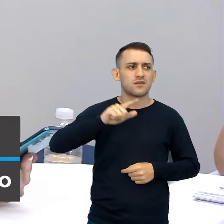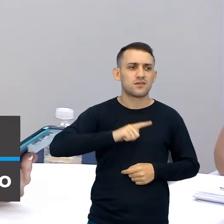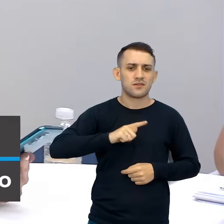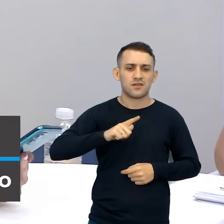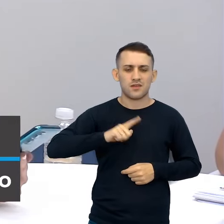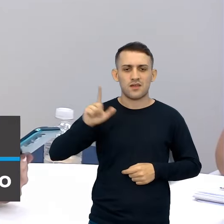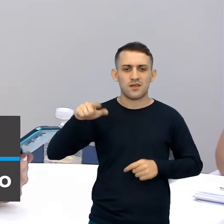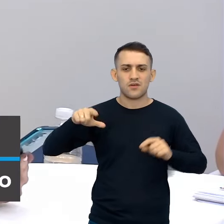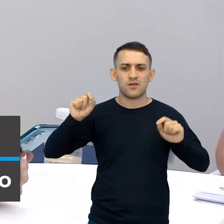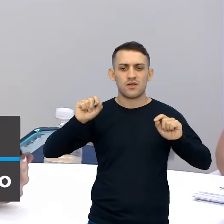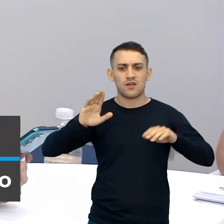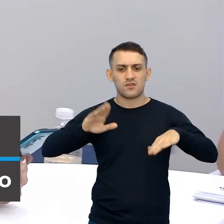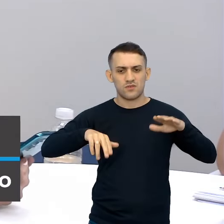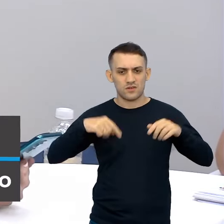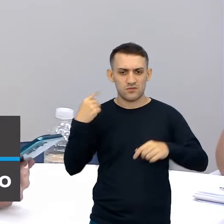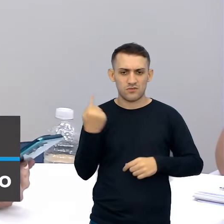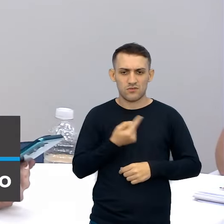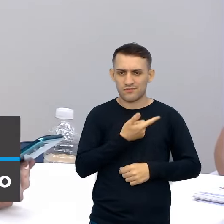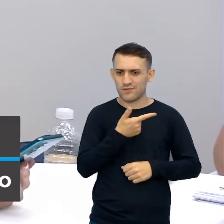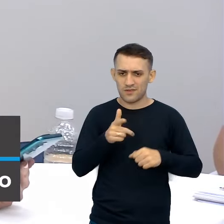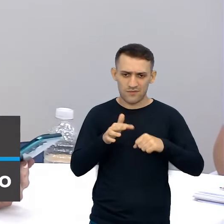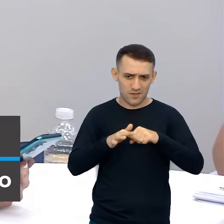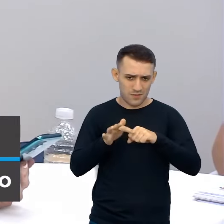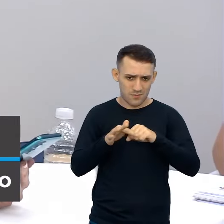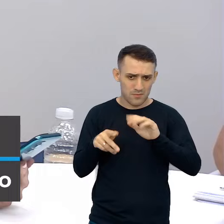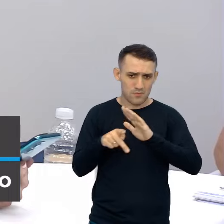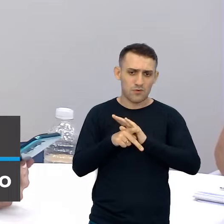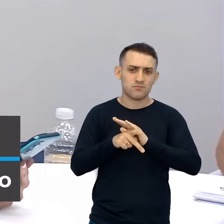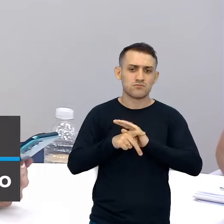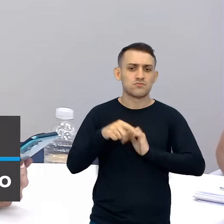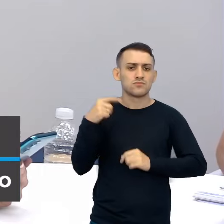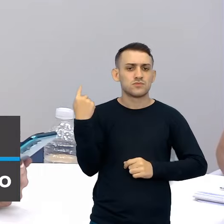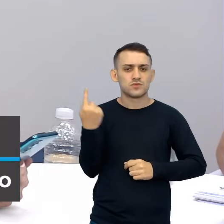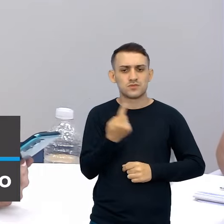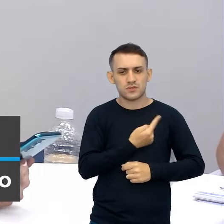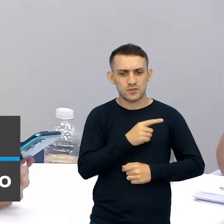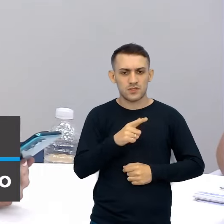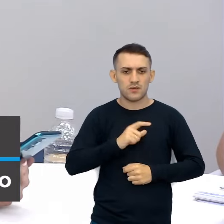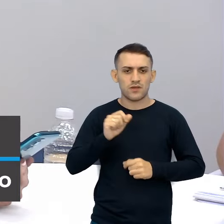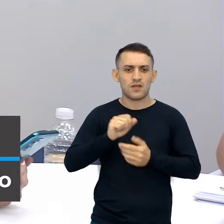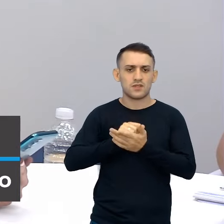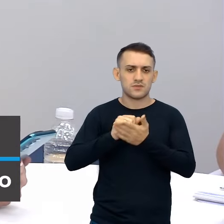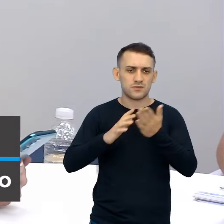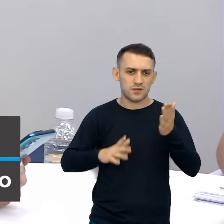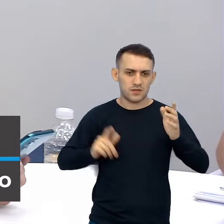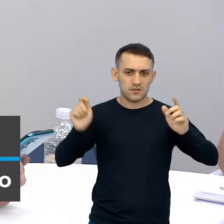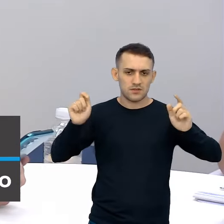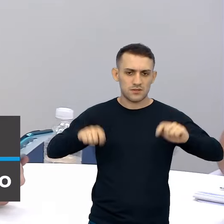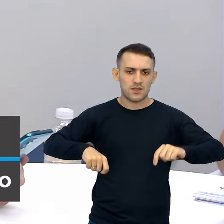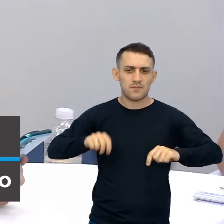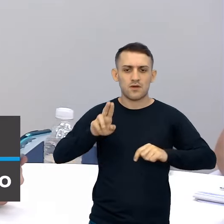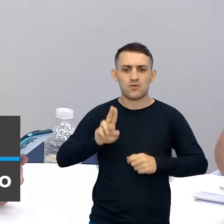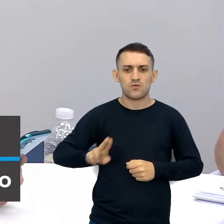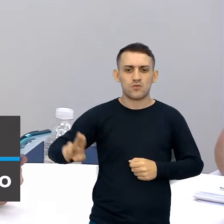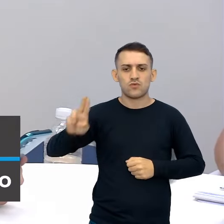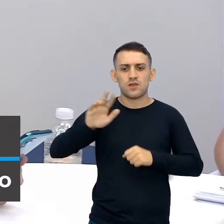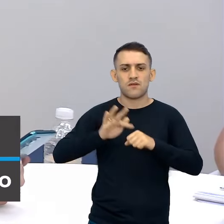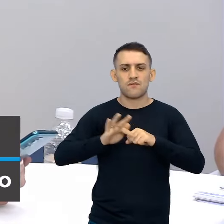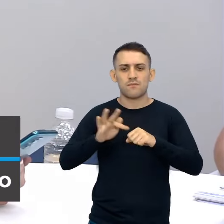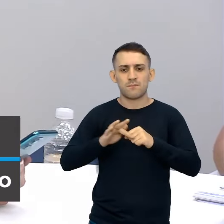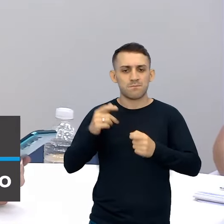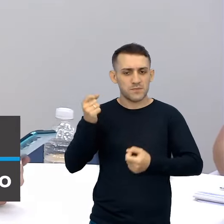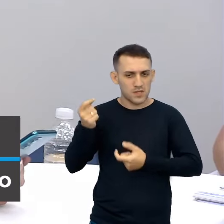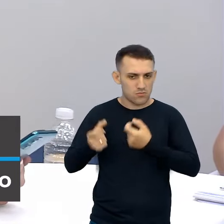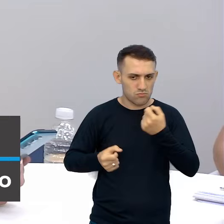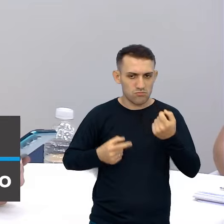assim, apesar de não ter o equipamento, vamos trazer as atividades para o uso dos equipamentos em algumas